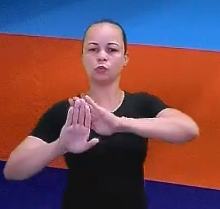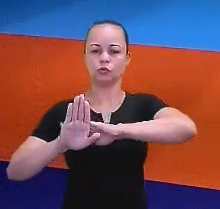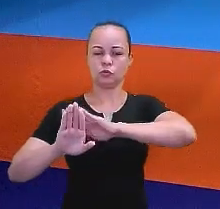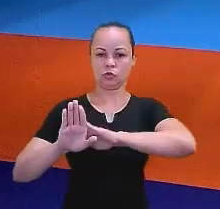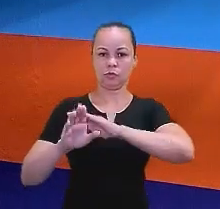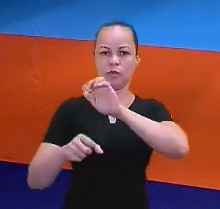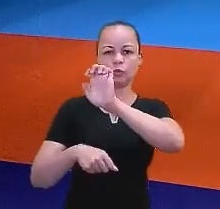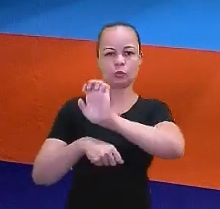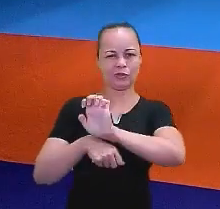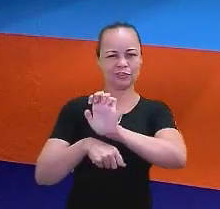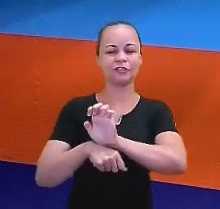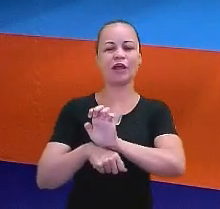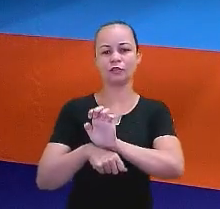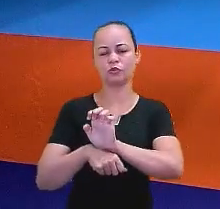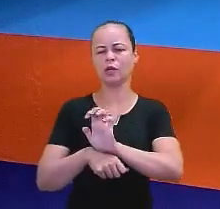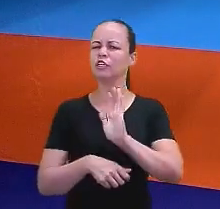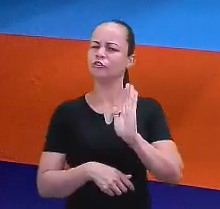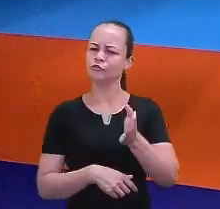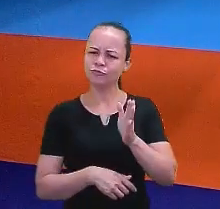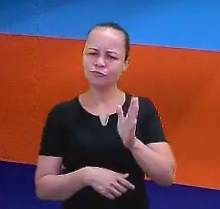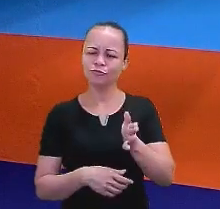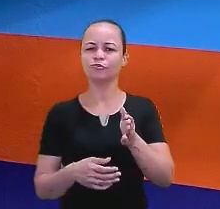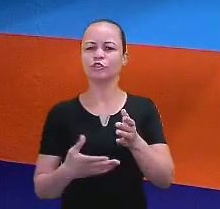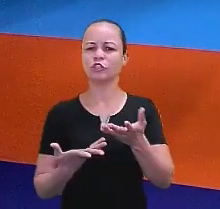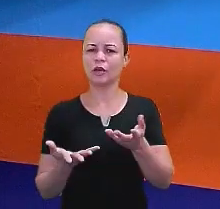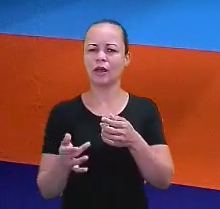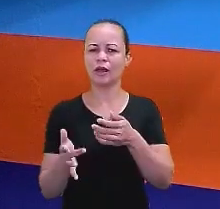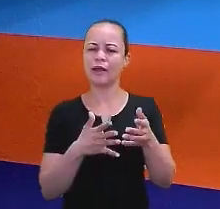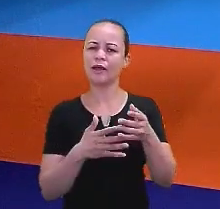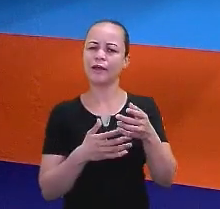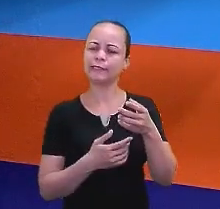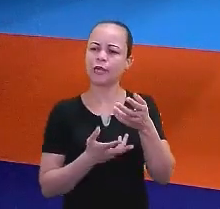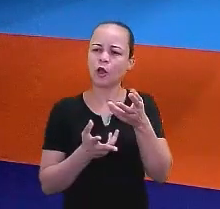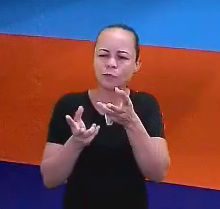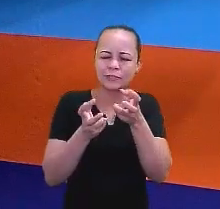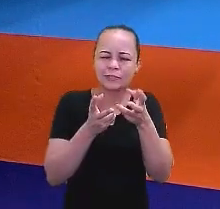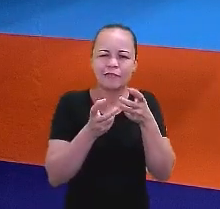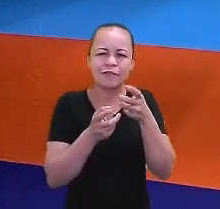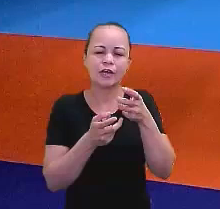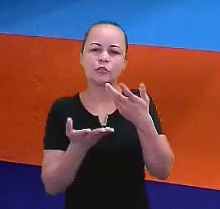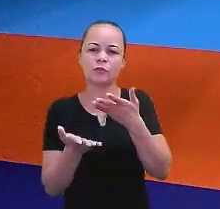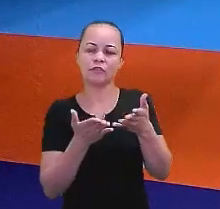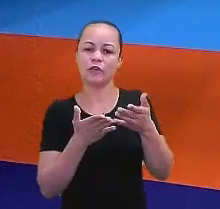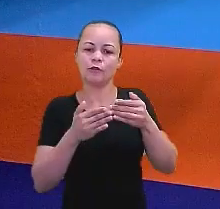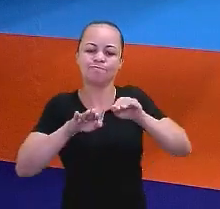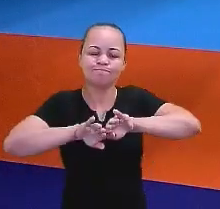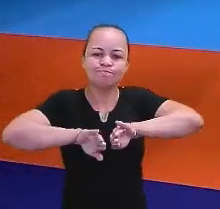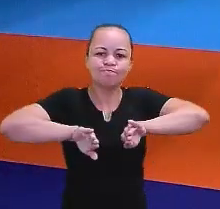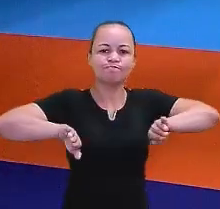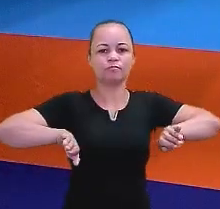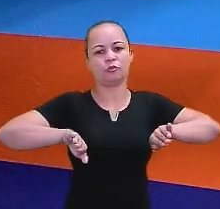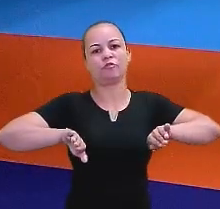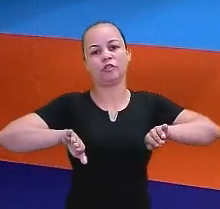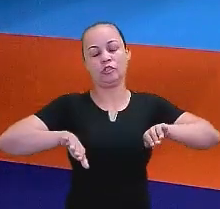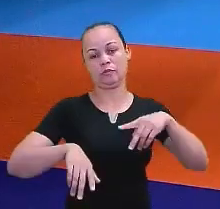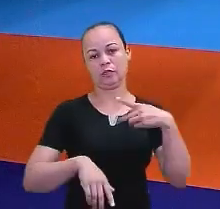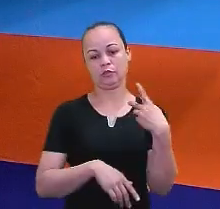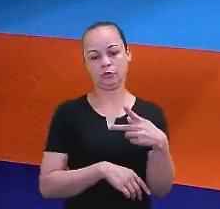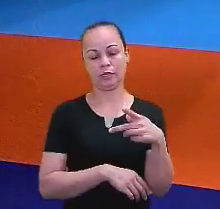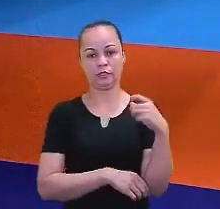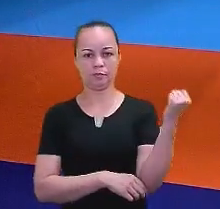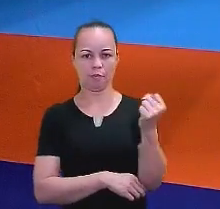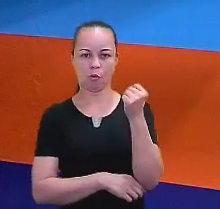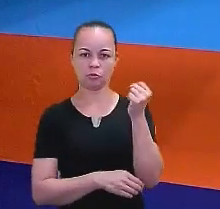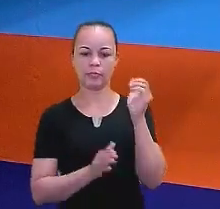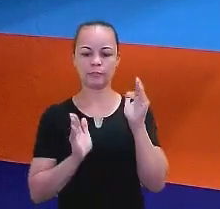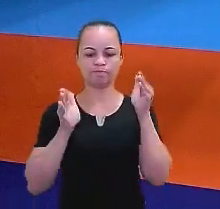é solicitar ou já é prever um afastamento desse poder